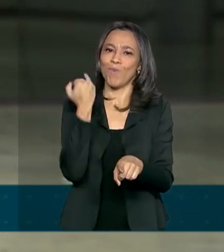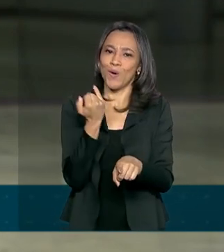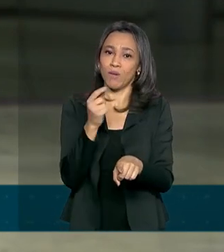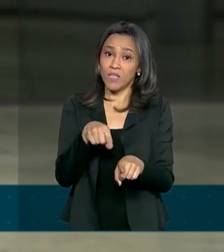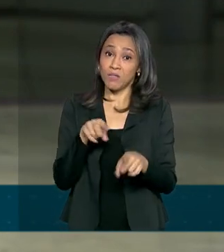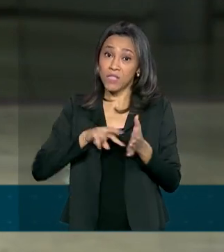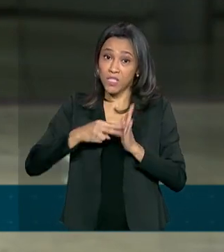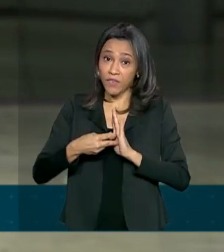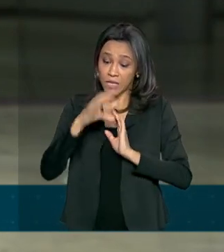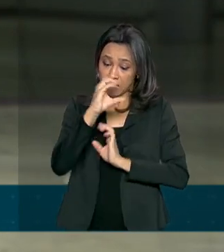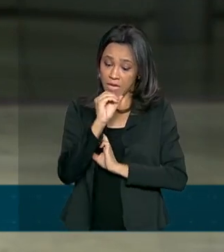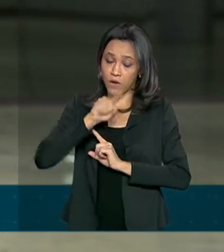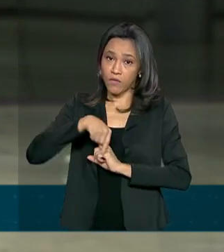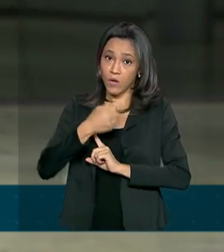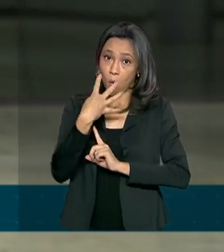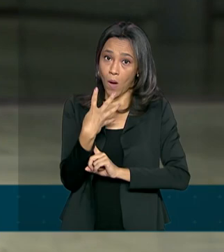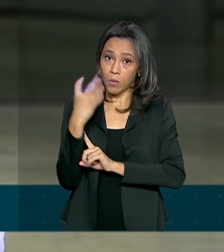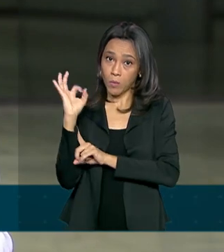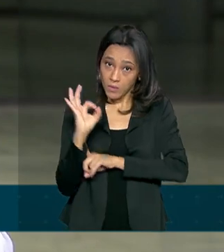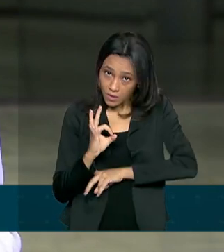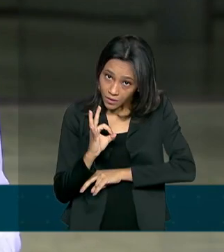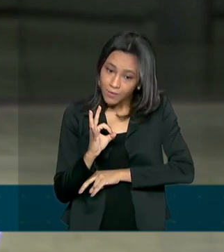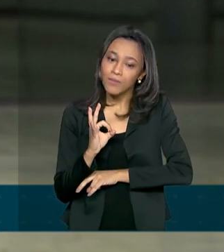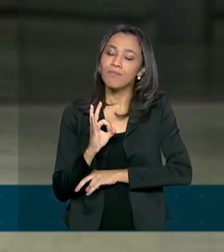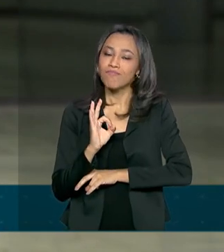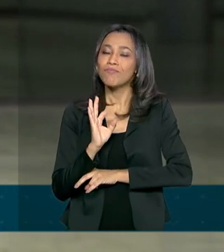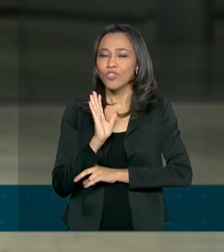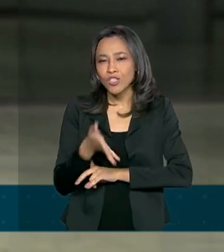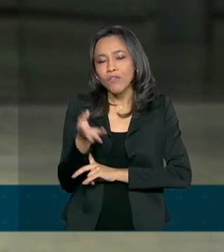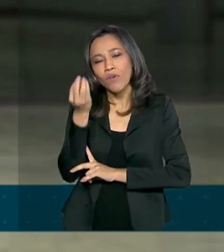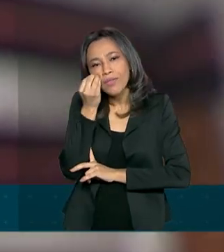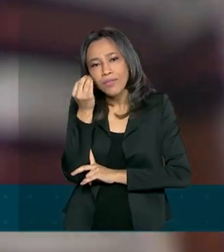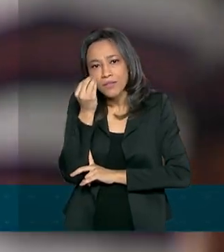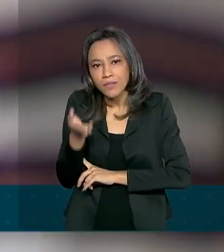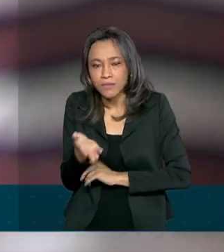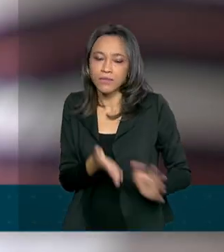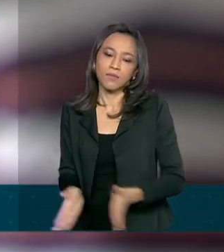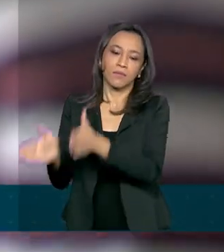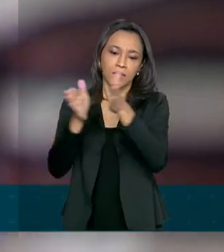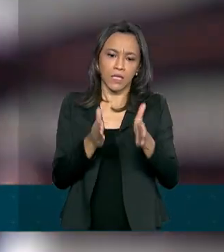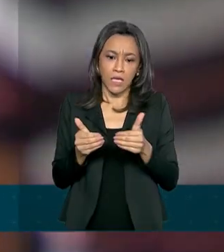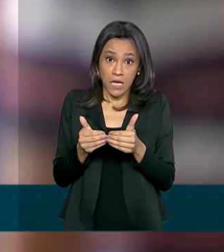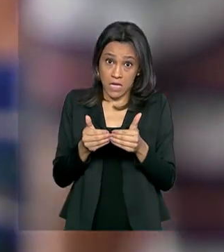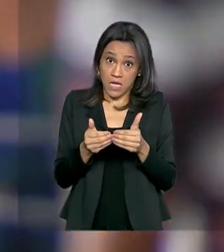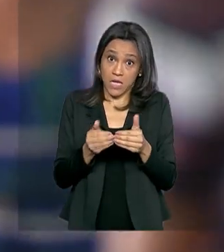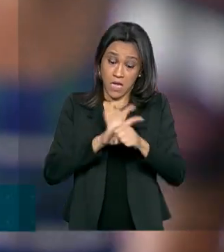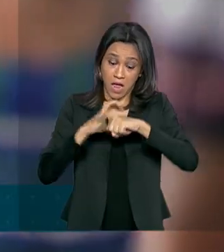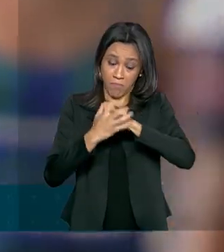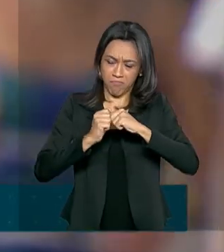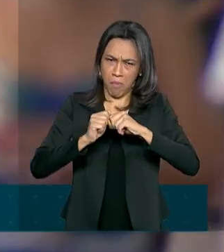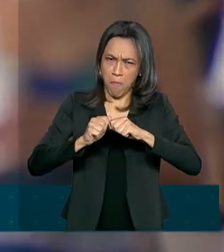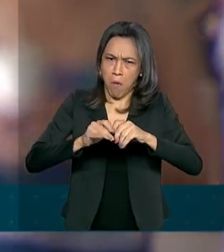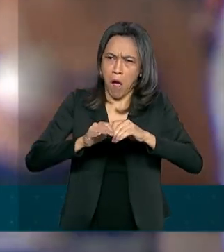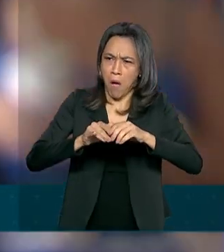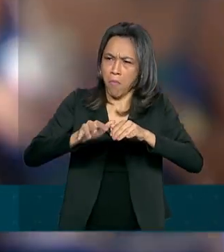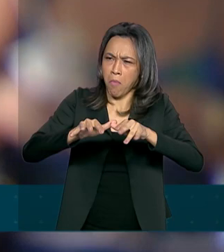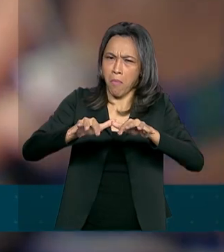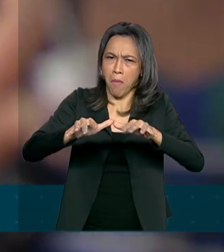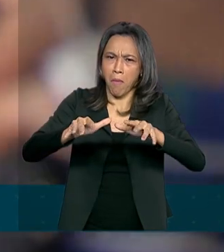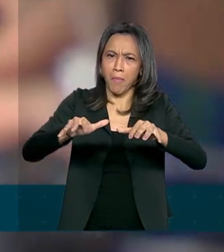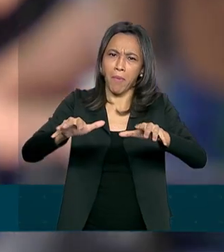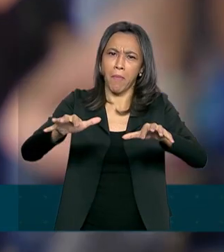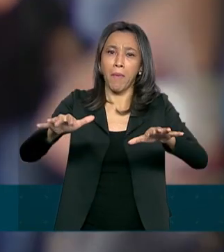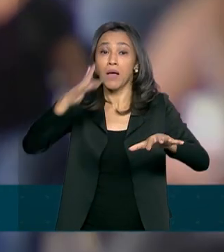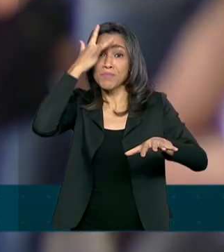equivale a 0,04 por cento dos que foram testados e com o avanço da pandemia mais pessoas estão